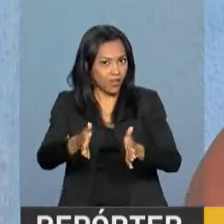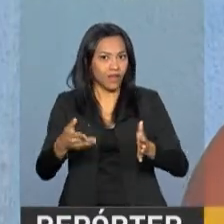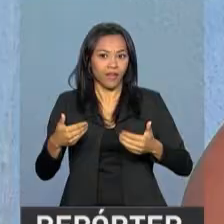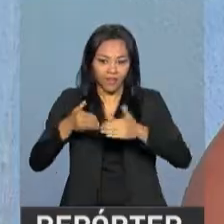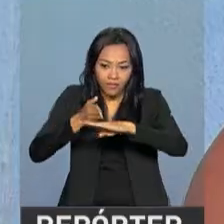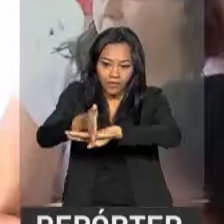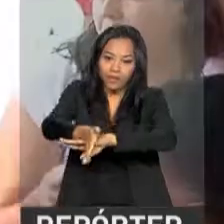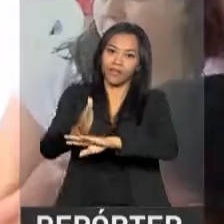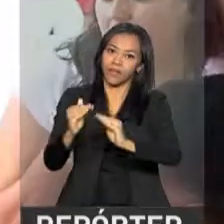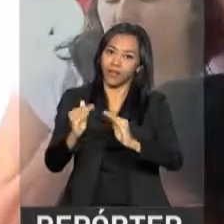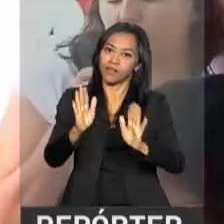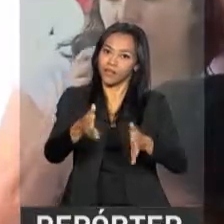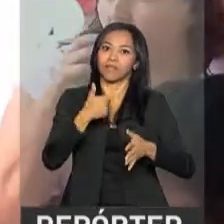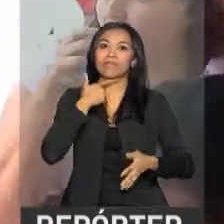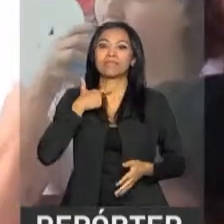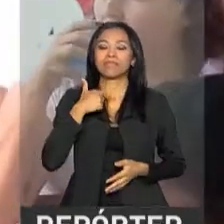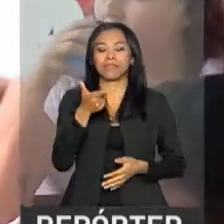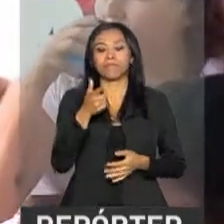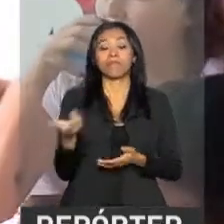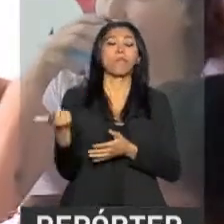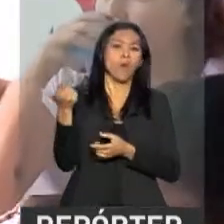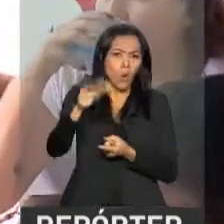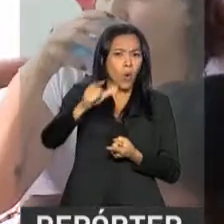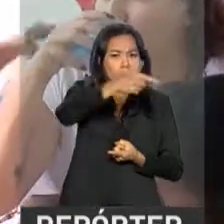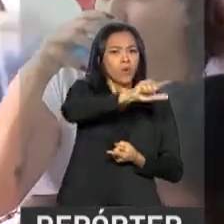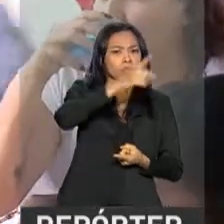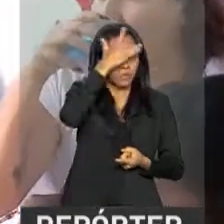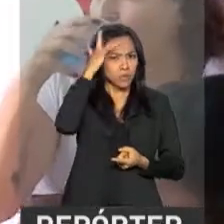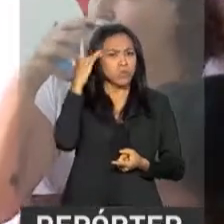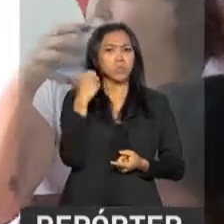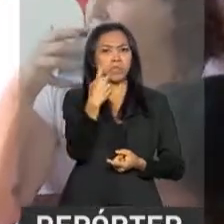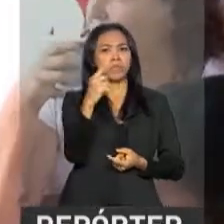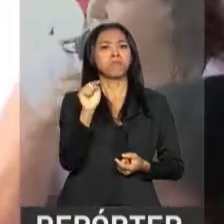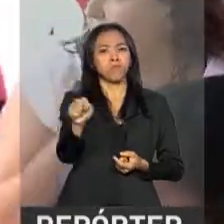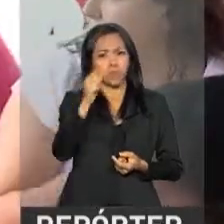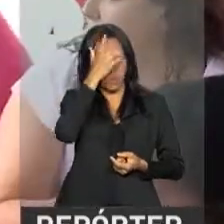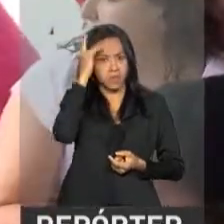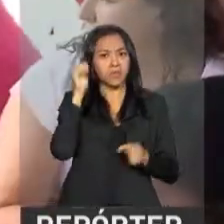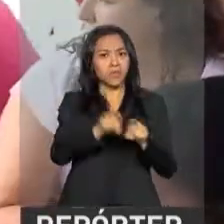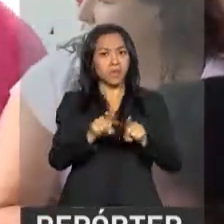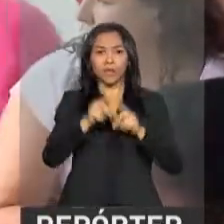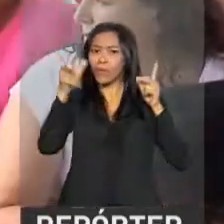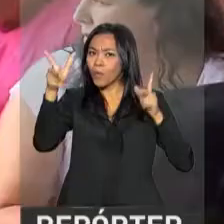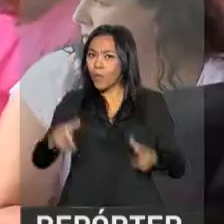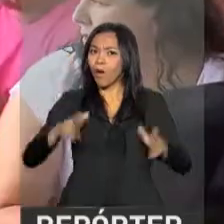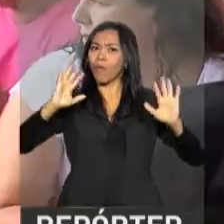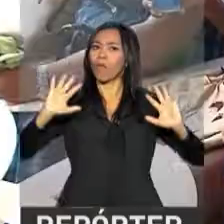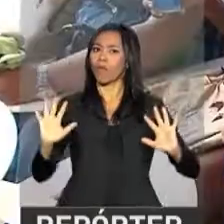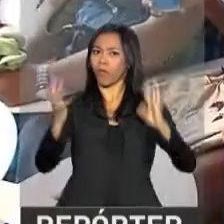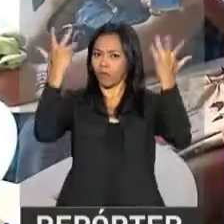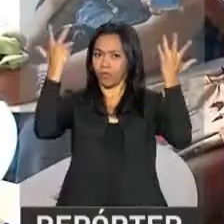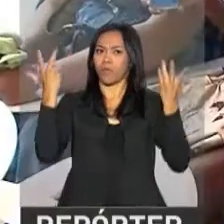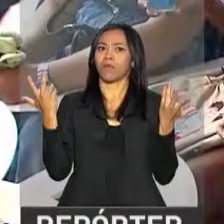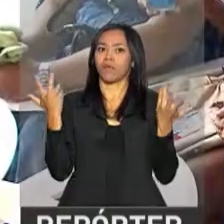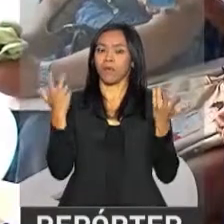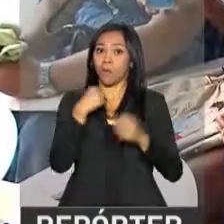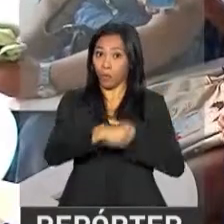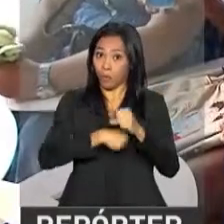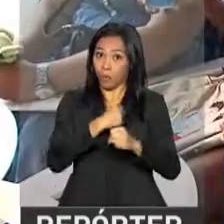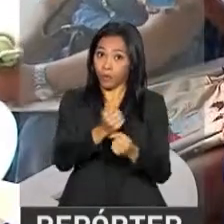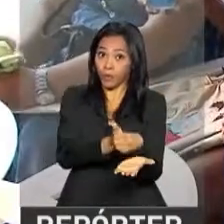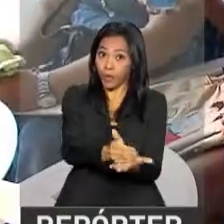isso além do luciano outras mil pessoas têm motivos para comemorar o ano que começa eles também